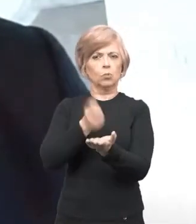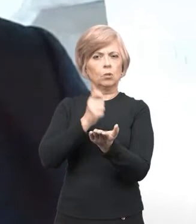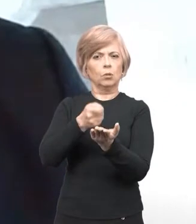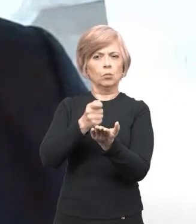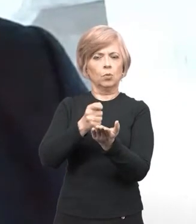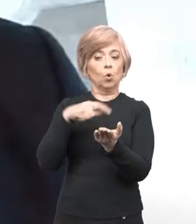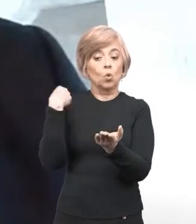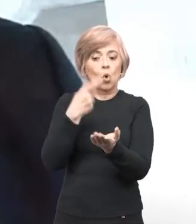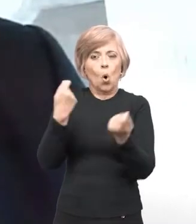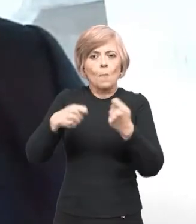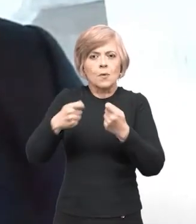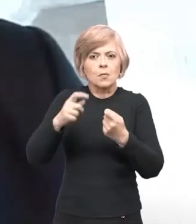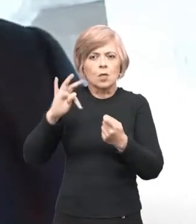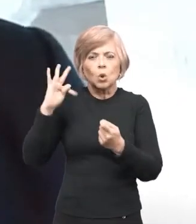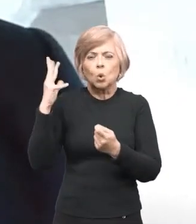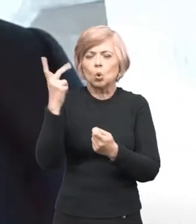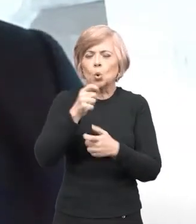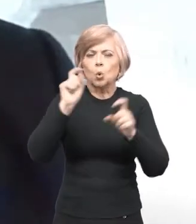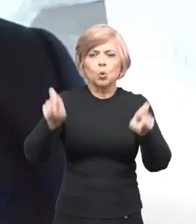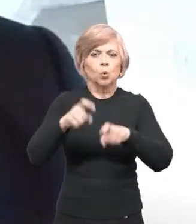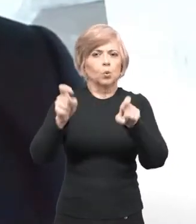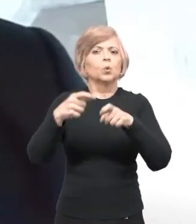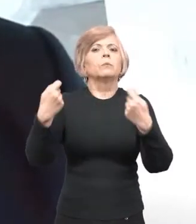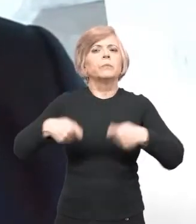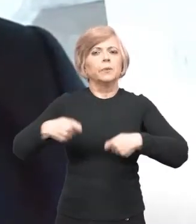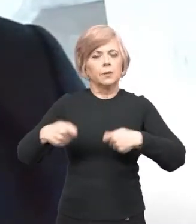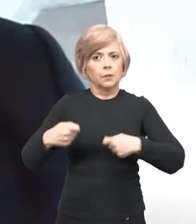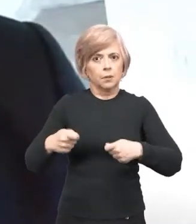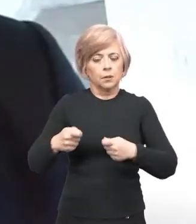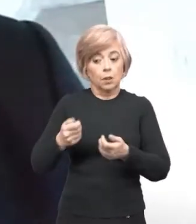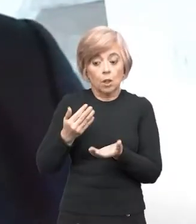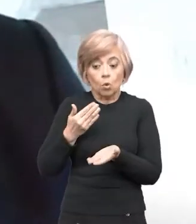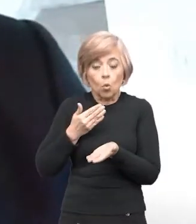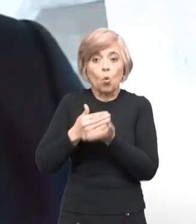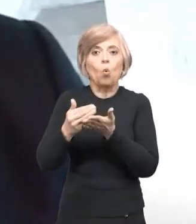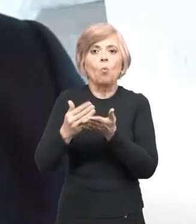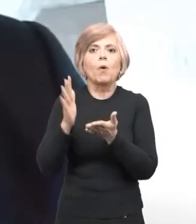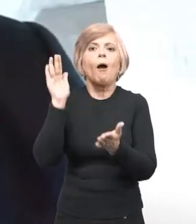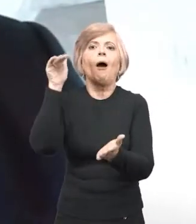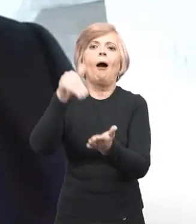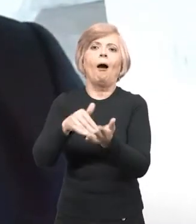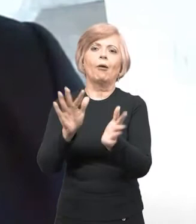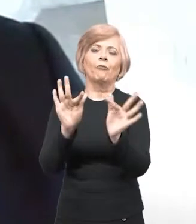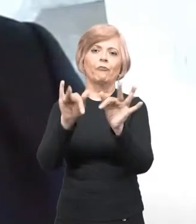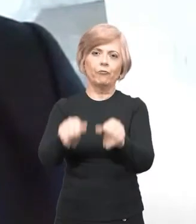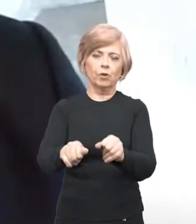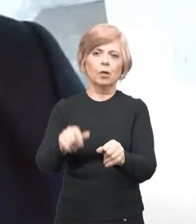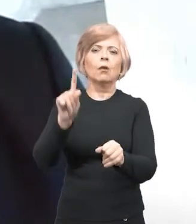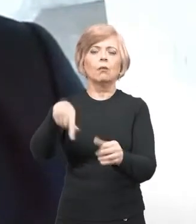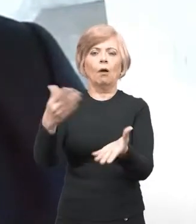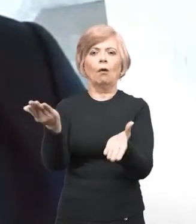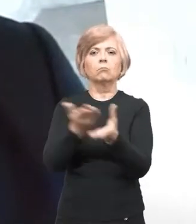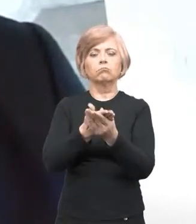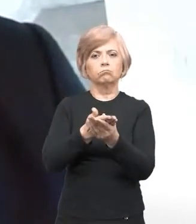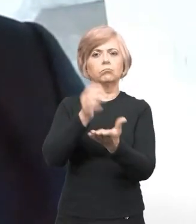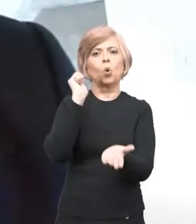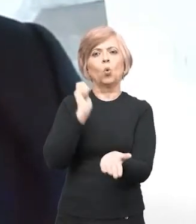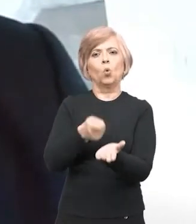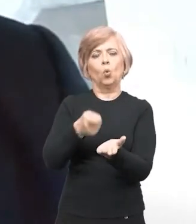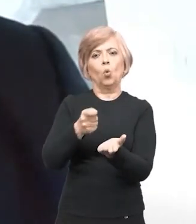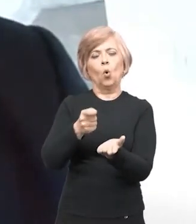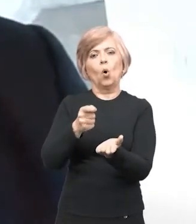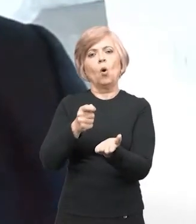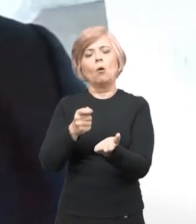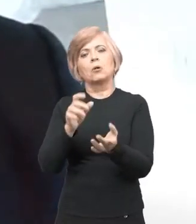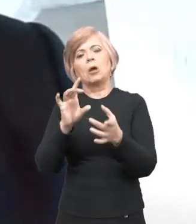a investigação, seja toda ela digital, desde o seu nascedouro até o resultado final, que é a sentença, o acórdão condenatório